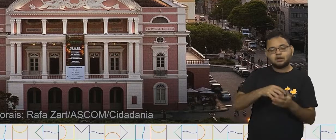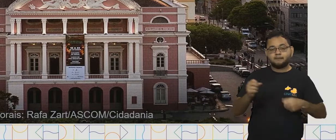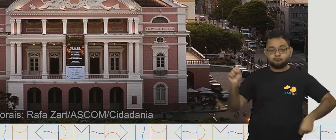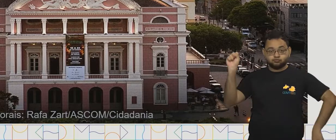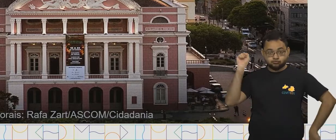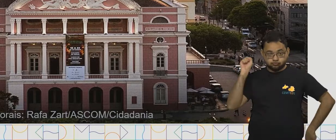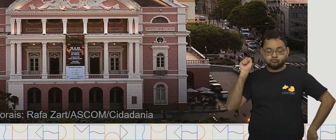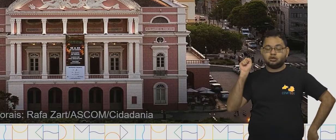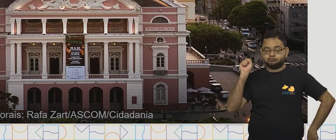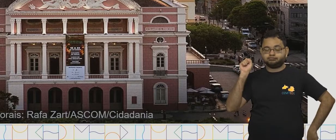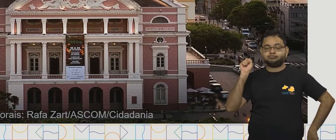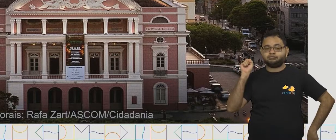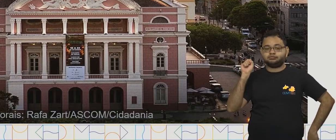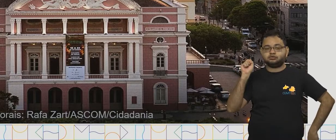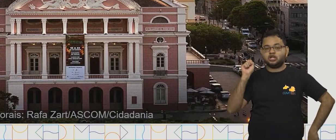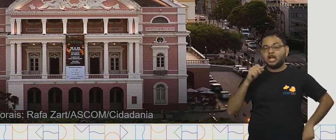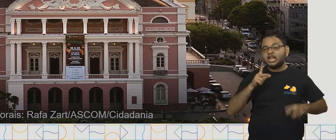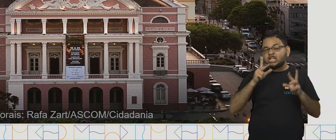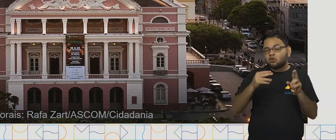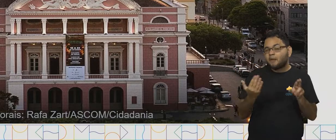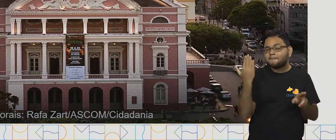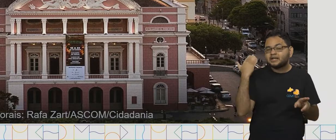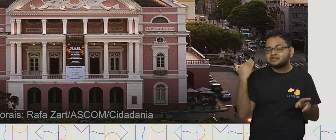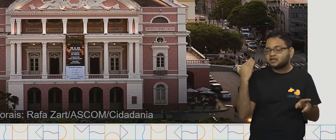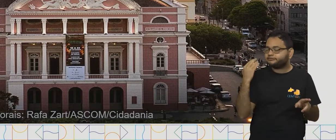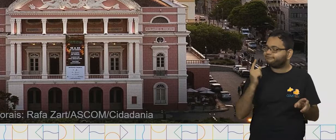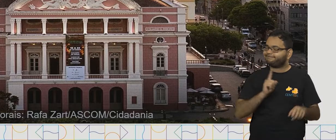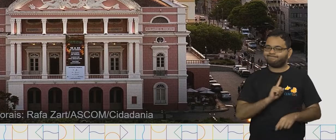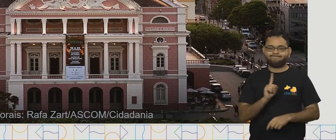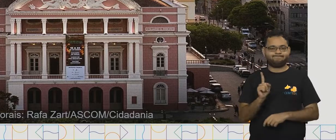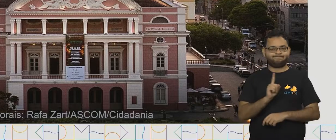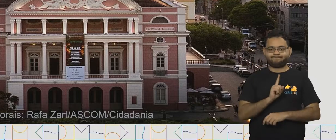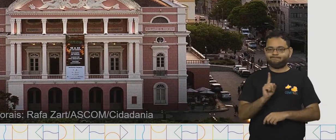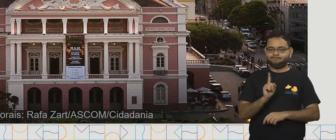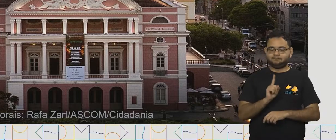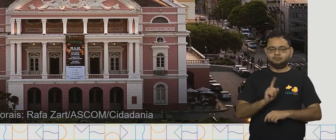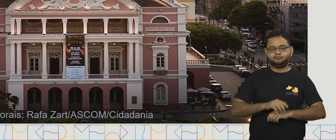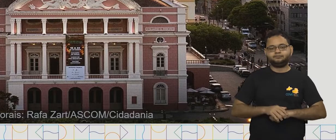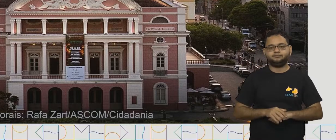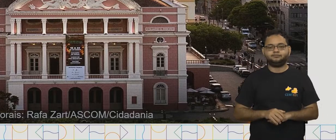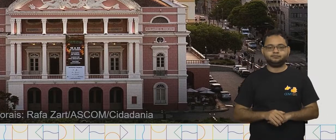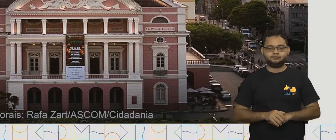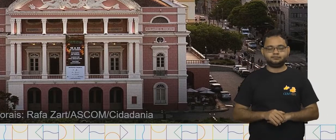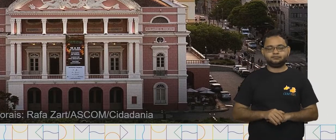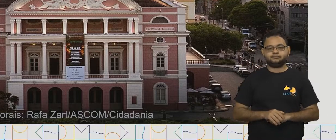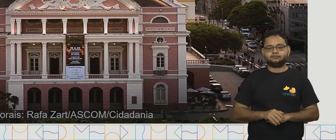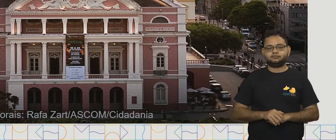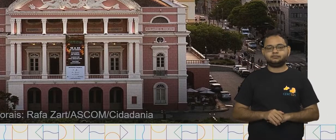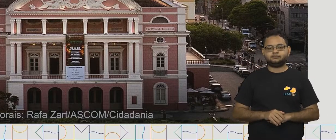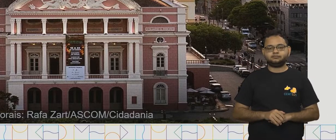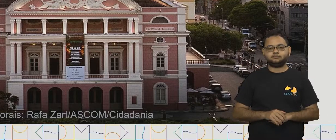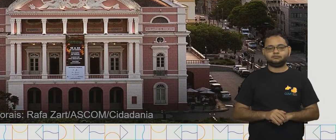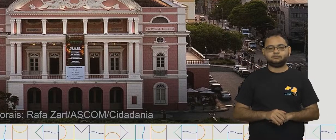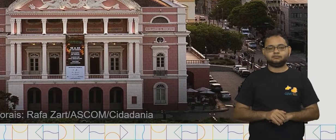o teatro está localizado, não é mais igual ao que era antes, quando o teatro foi inaugurado,